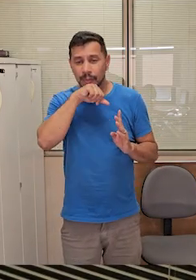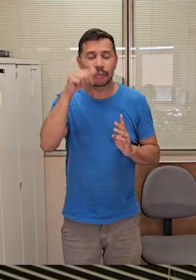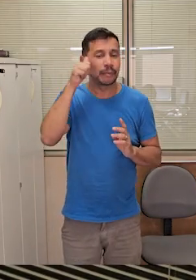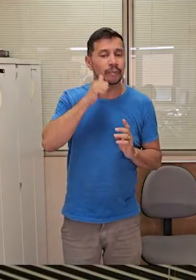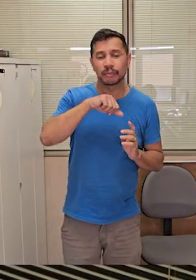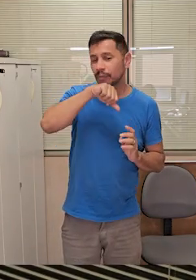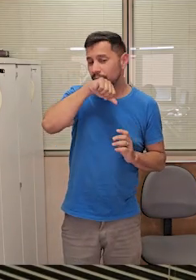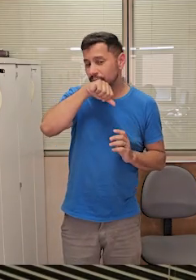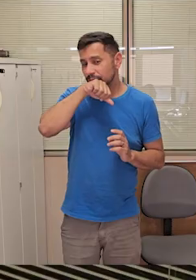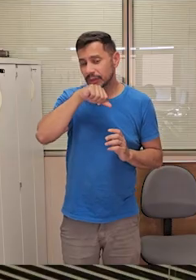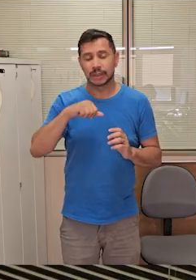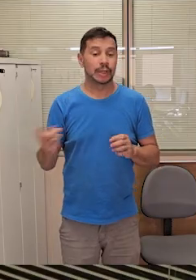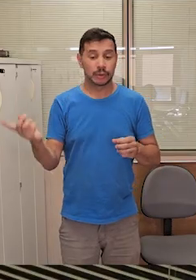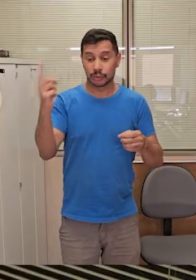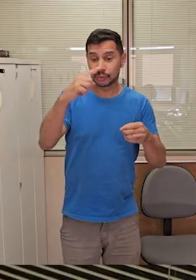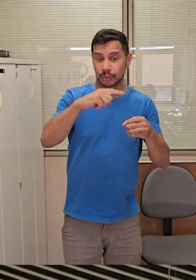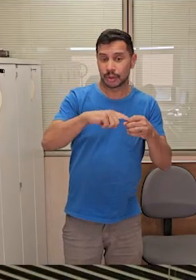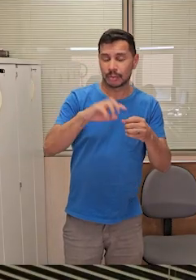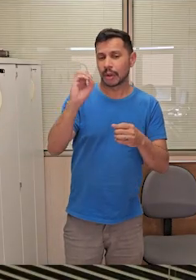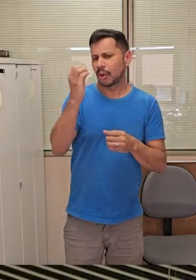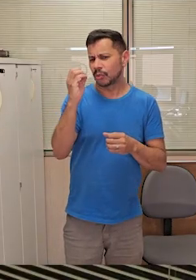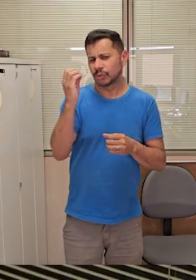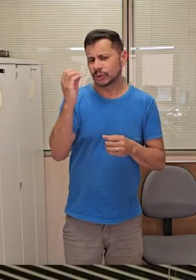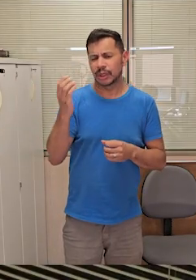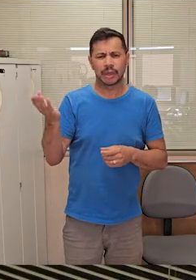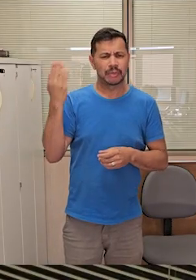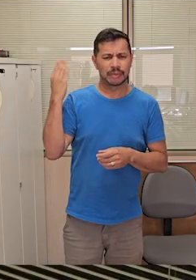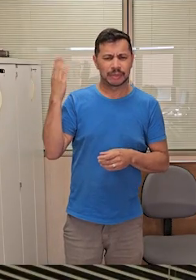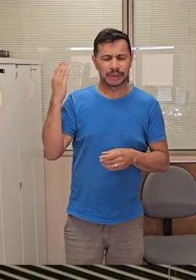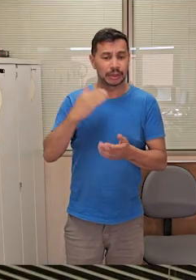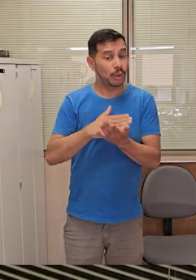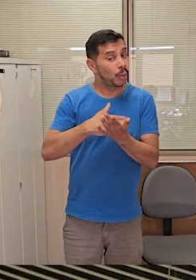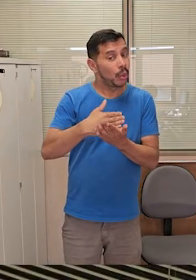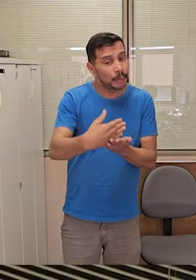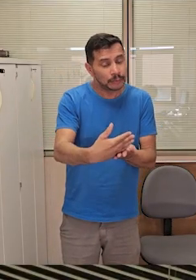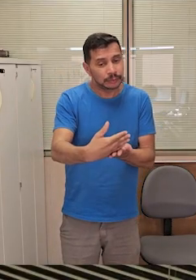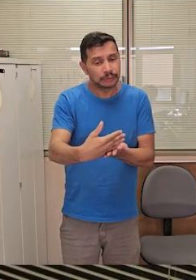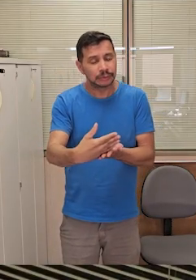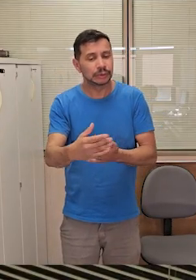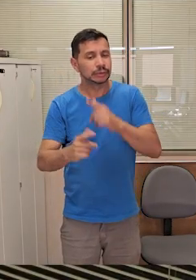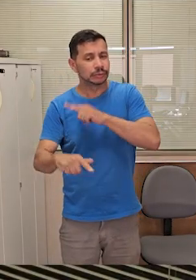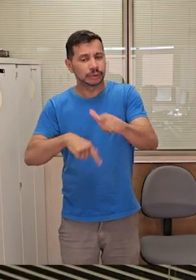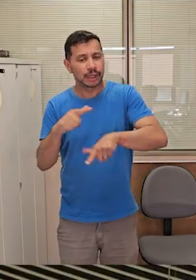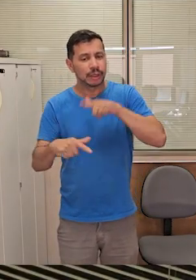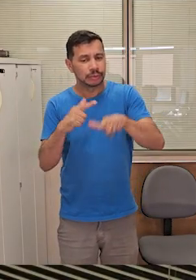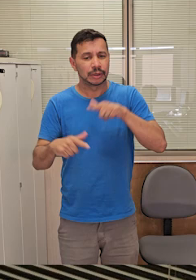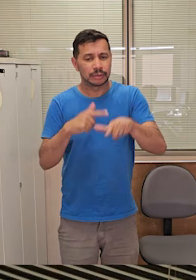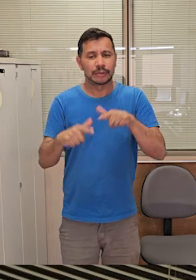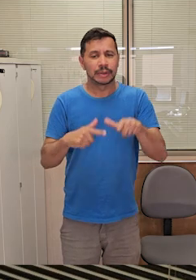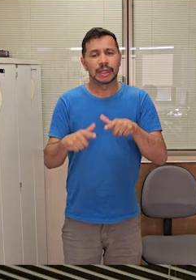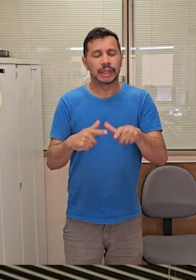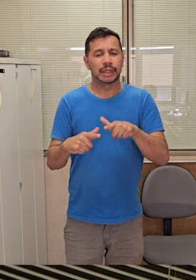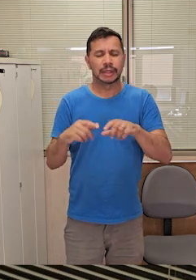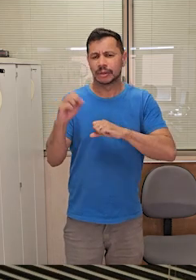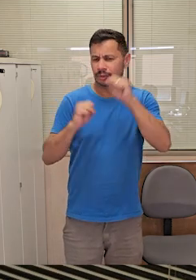disso. E Osasco nos recebeu, né? Eu acabei entrando com o primeiro emprego na Braseixos, onde fiquei 7 anos e meio, e